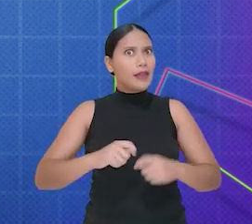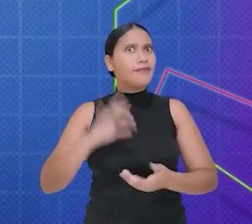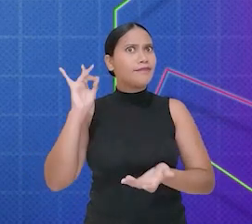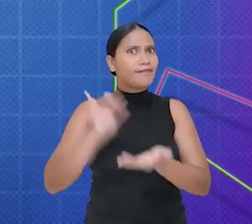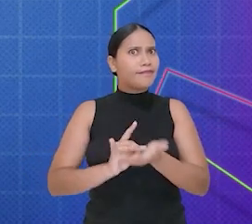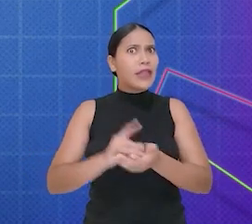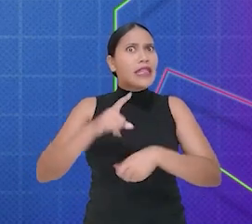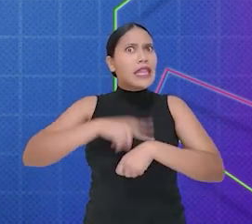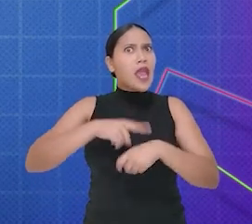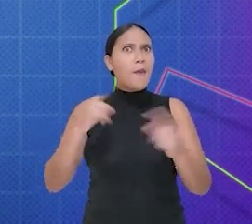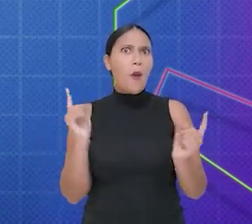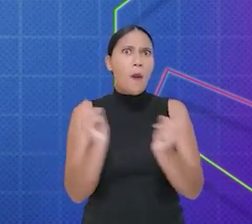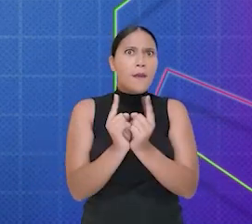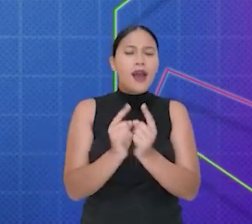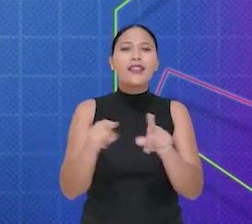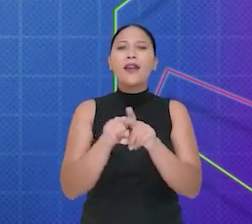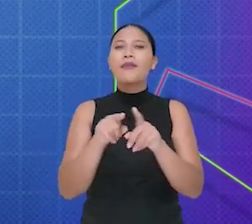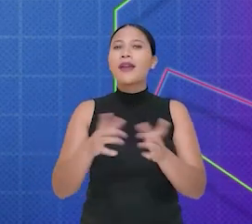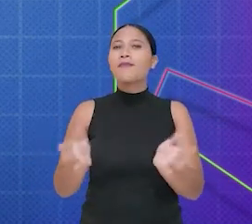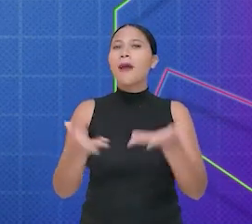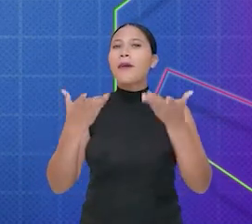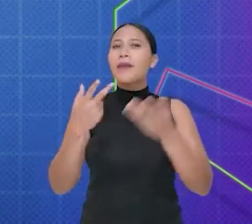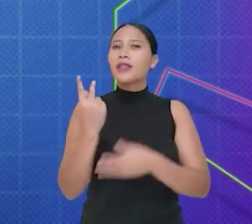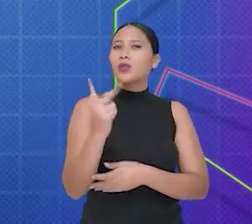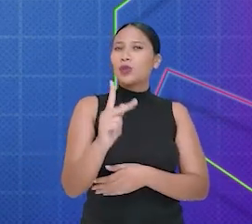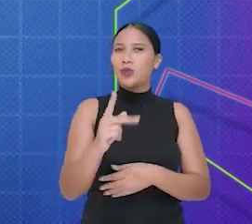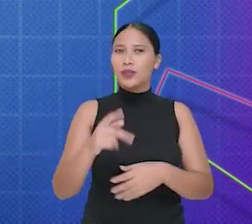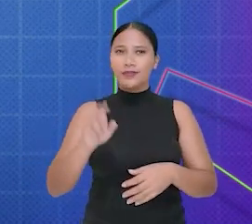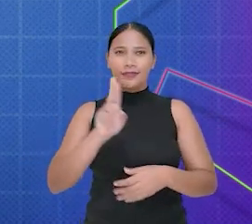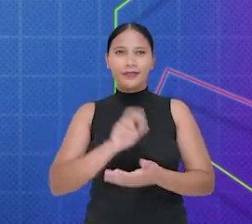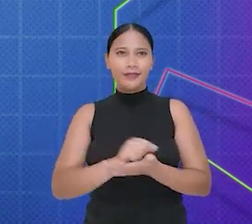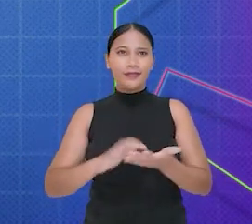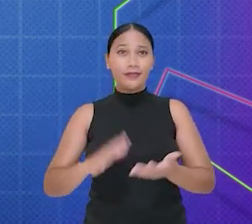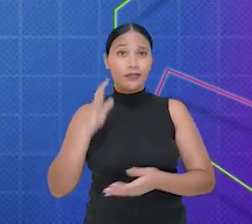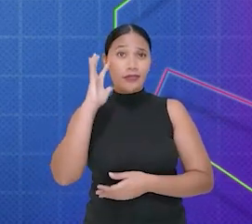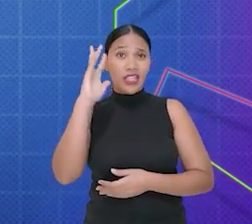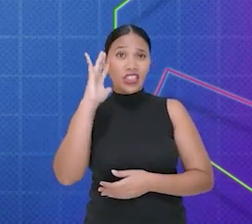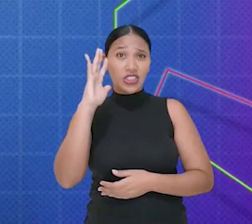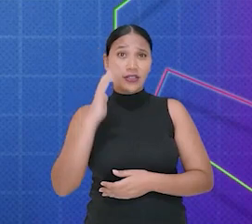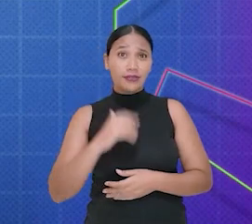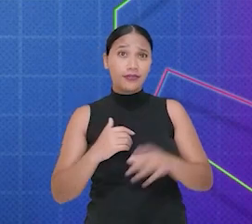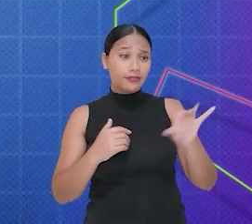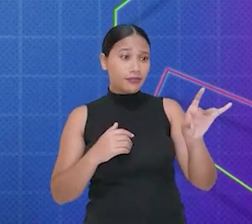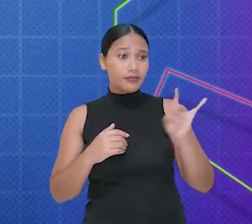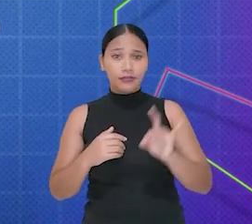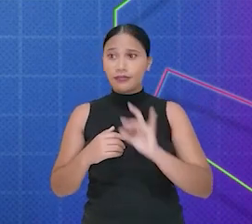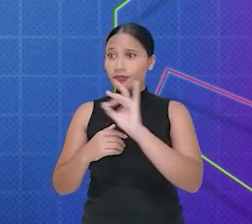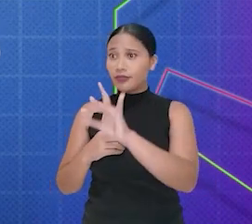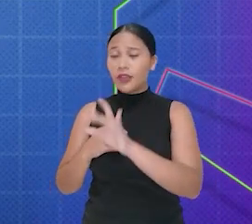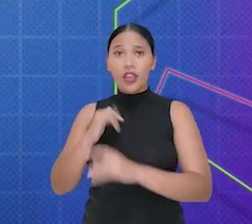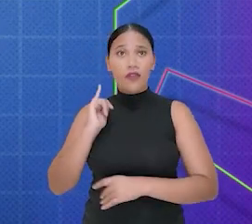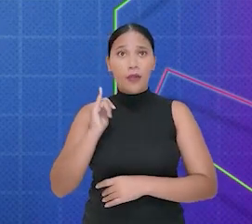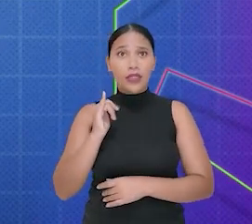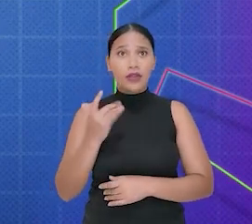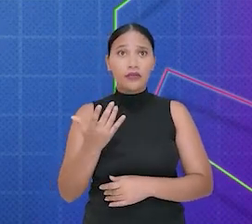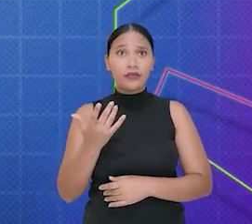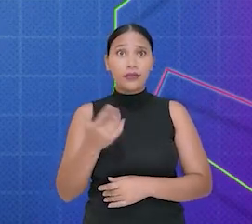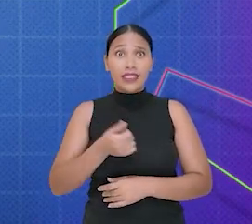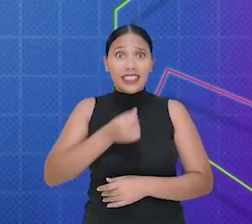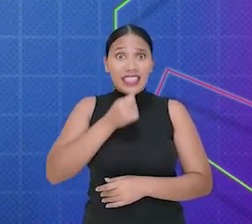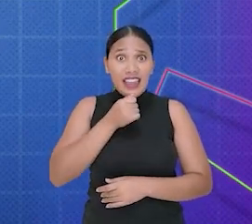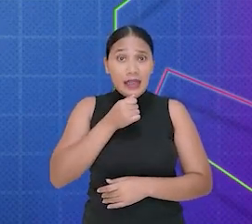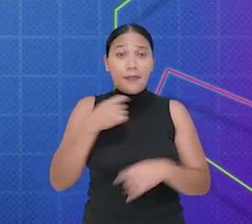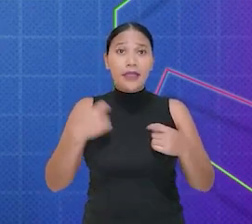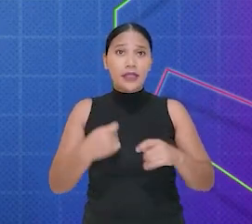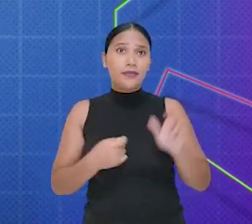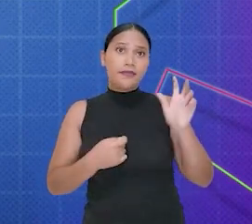teclado podem realmente economizar tempo e aumentar a sua produtividade. Imagine que você precisa copiar e colar uma informação. Sem o